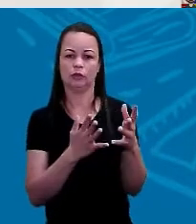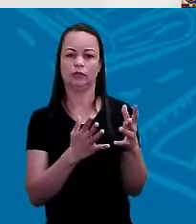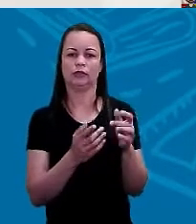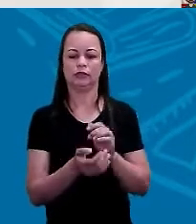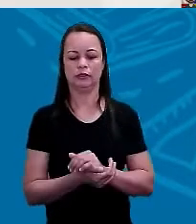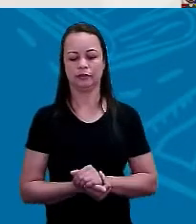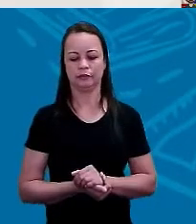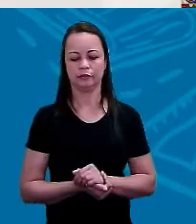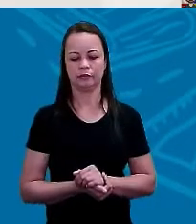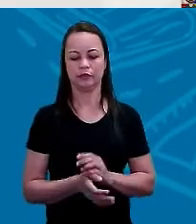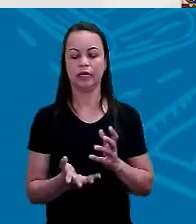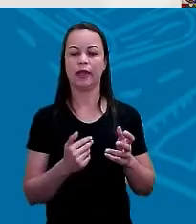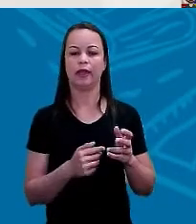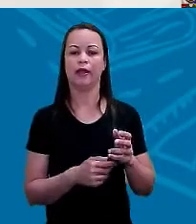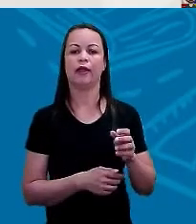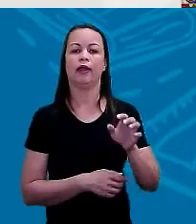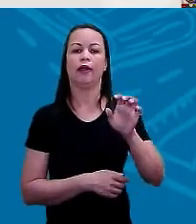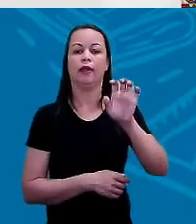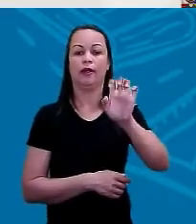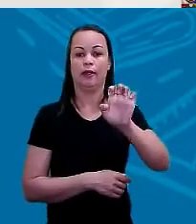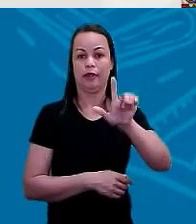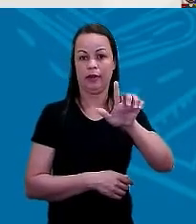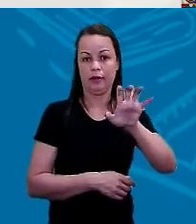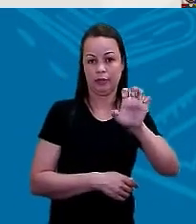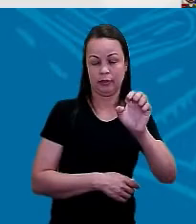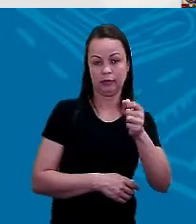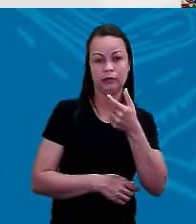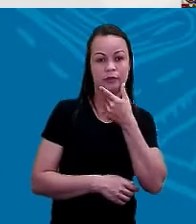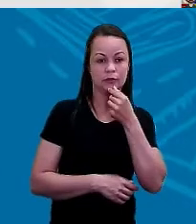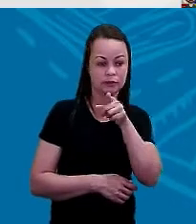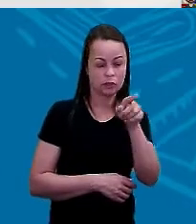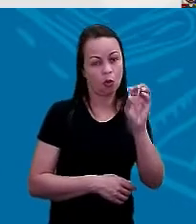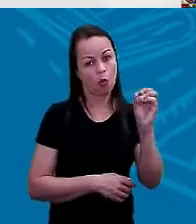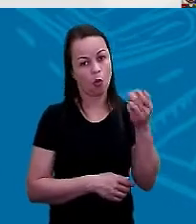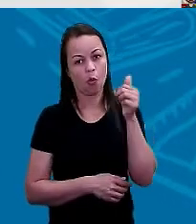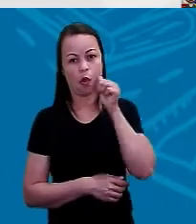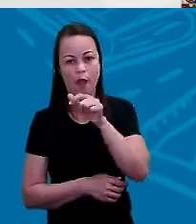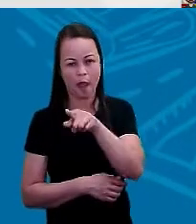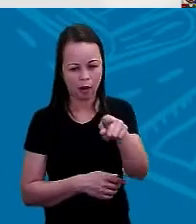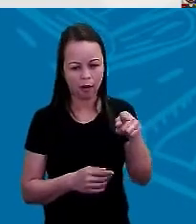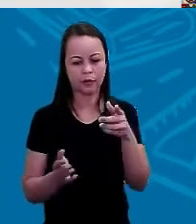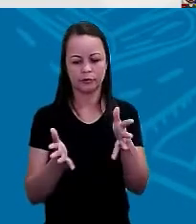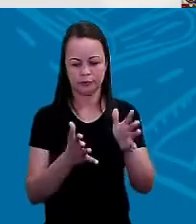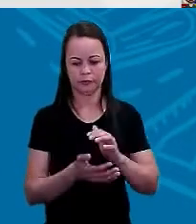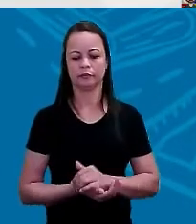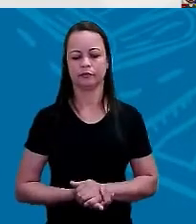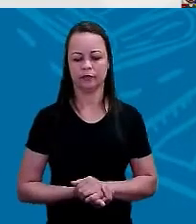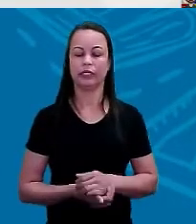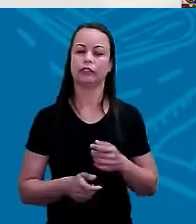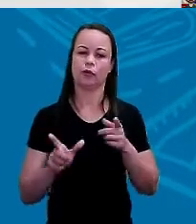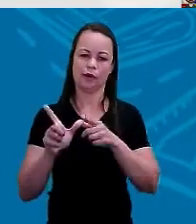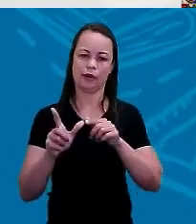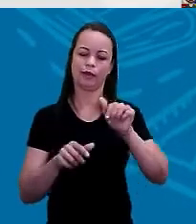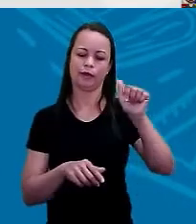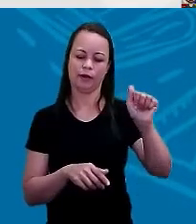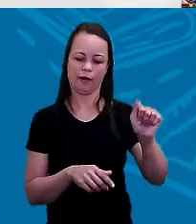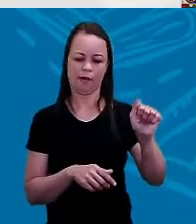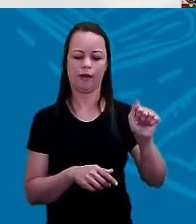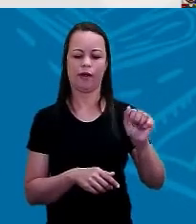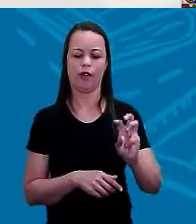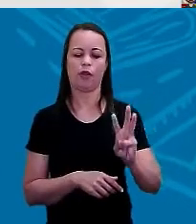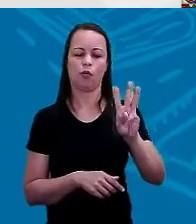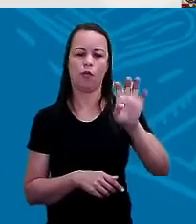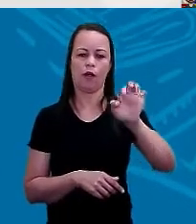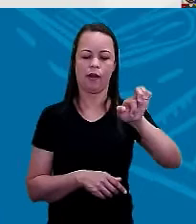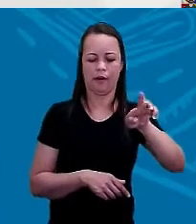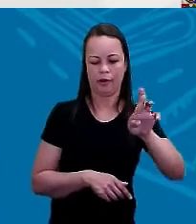they, eles ou elas. Então, é were driving. Susan and John were driving home